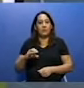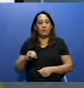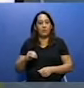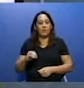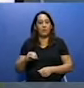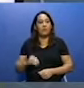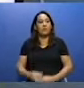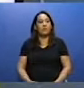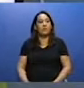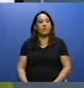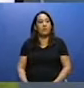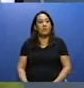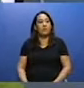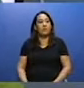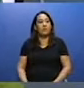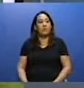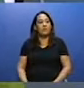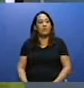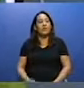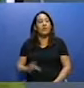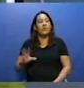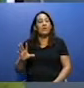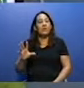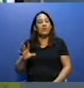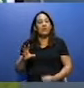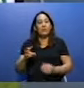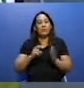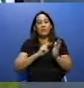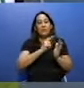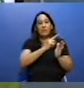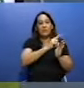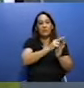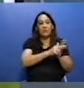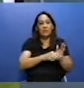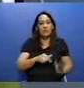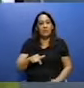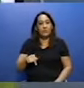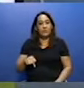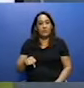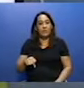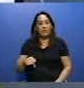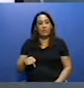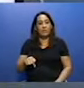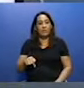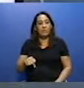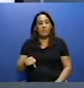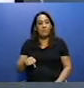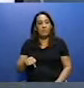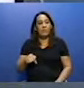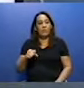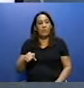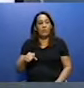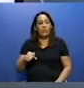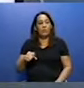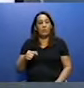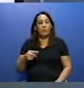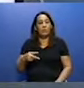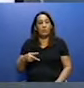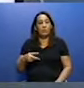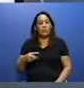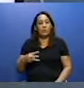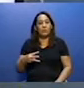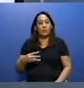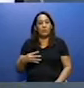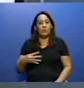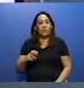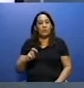ter dúvida. Nós pegamos as 7 que já estavam aqui, tá vendo? Ó, 1, 2, 3,